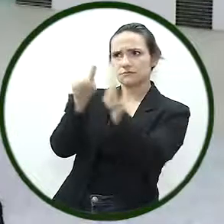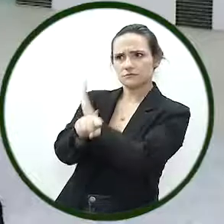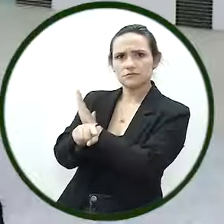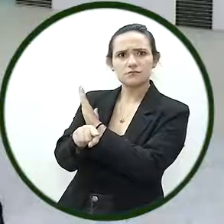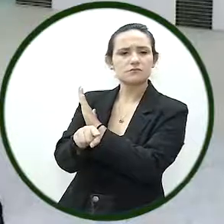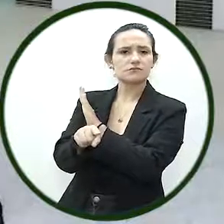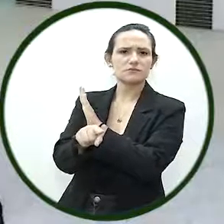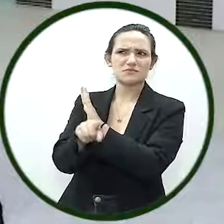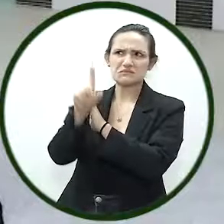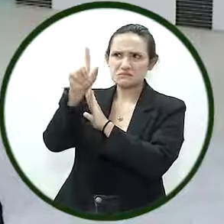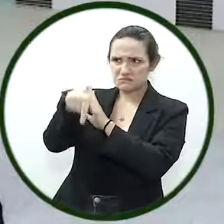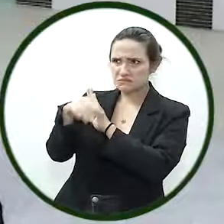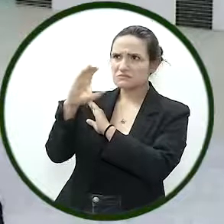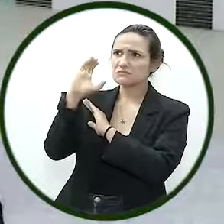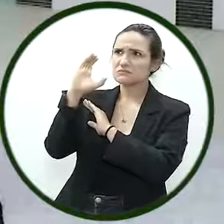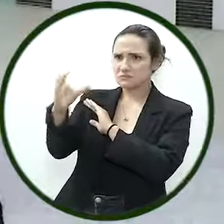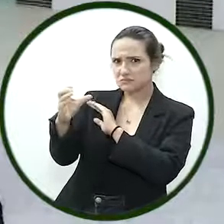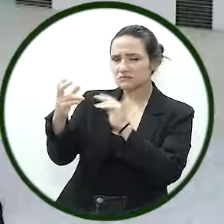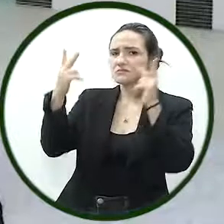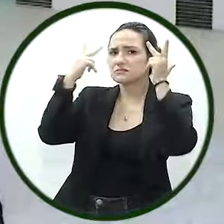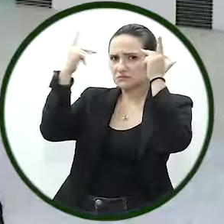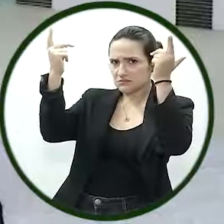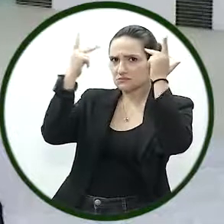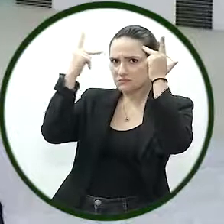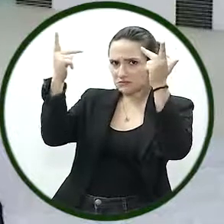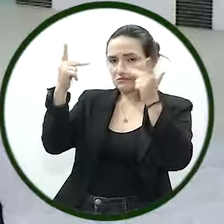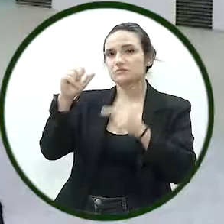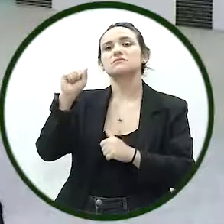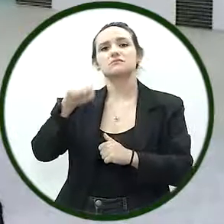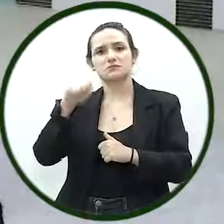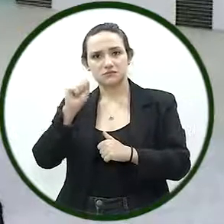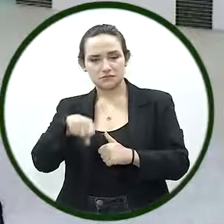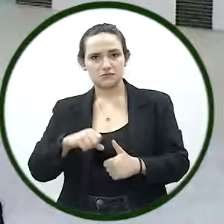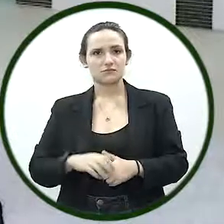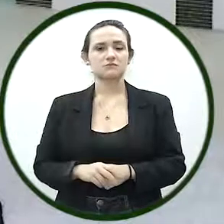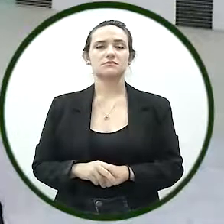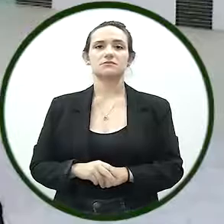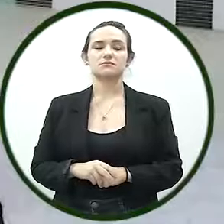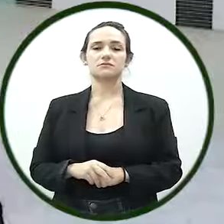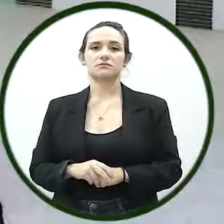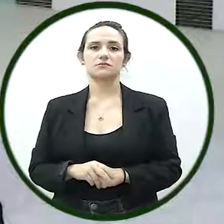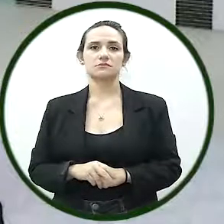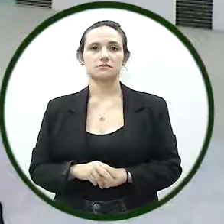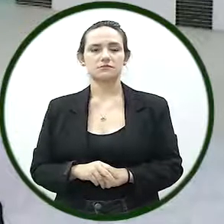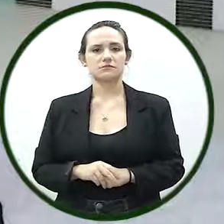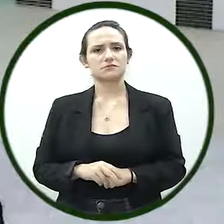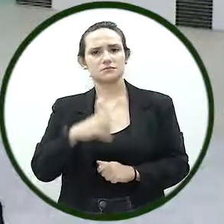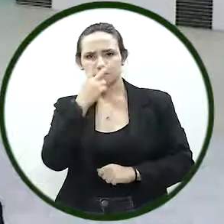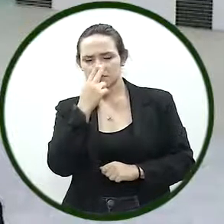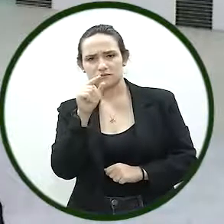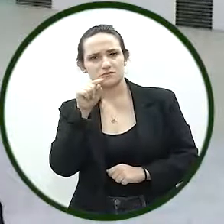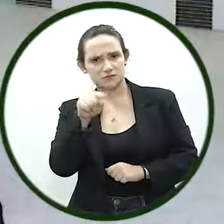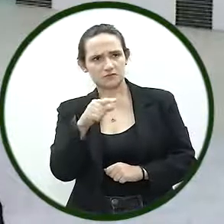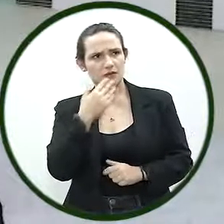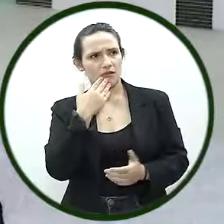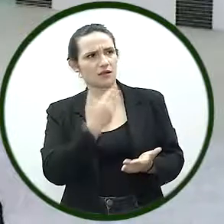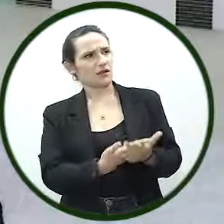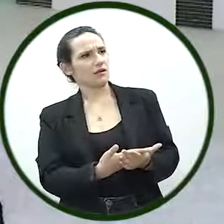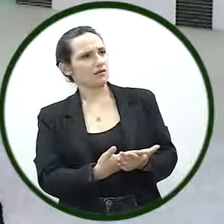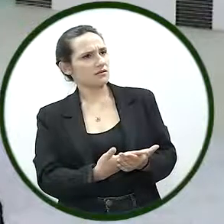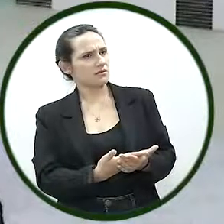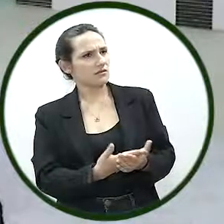um acontecimento natural da vida deles. Uma certa naturalização. Você chegou a ficar, de certa forma, chocada quando lidou com o aumento da violência no